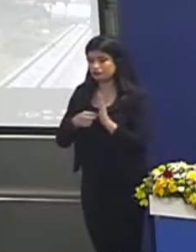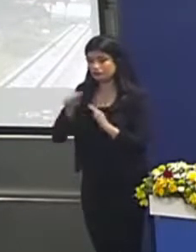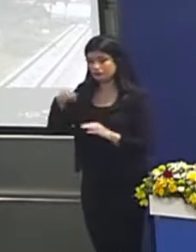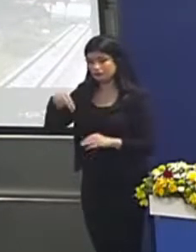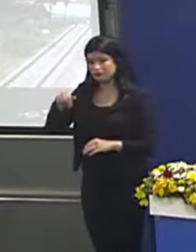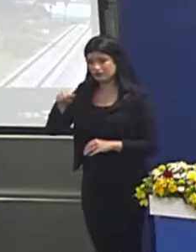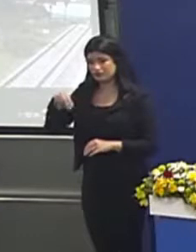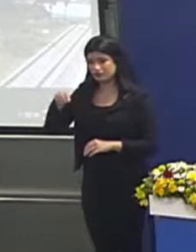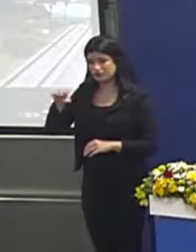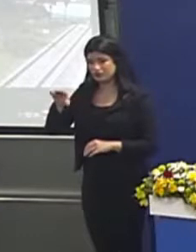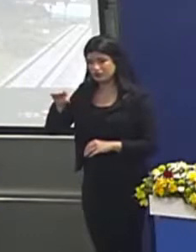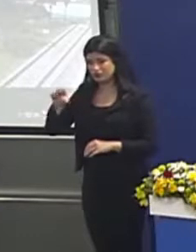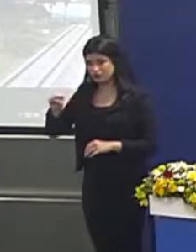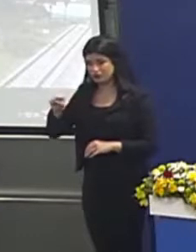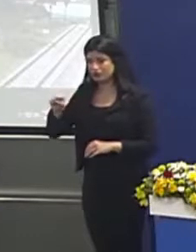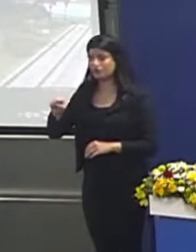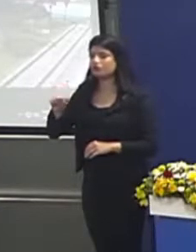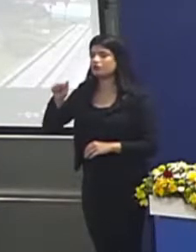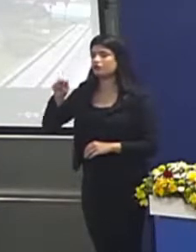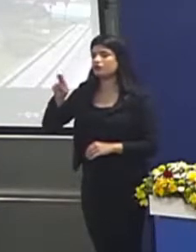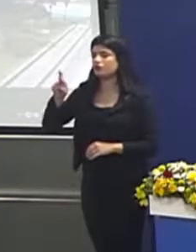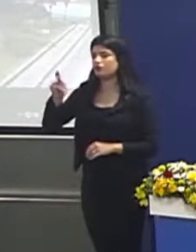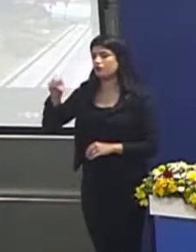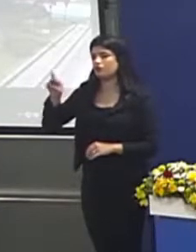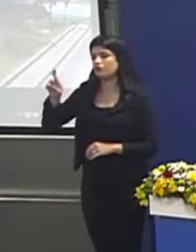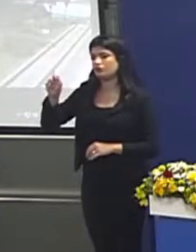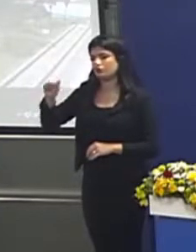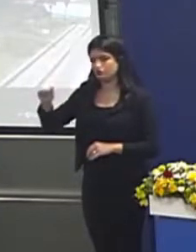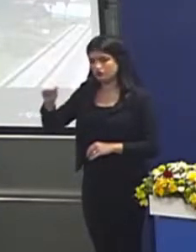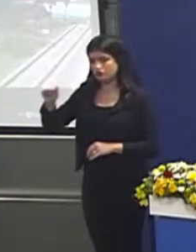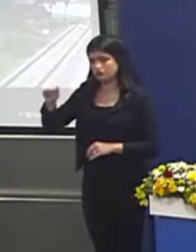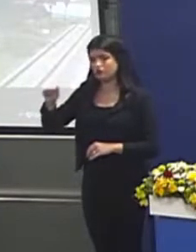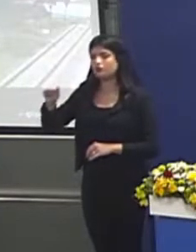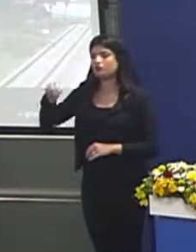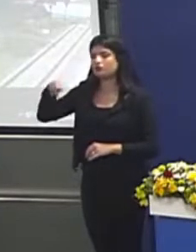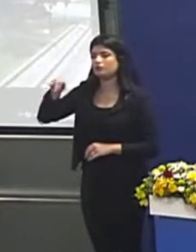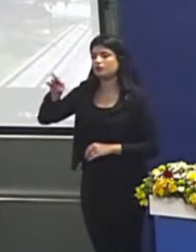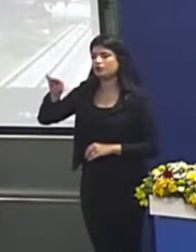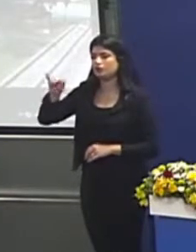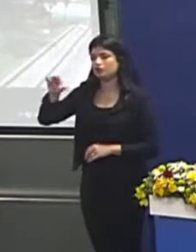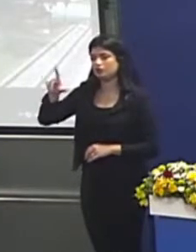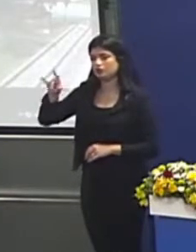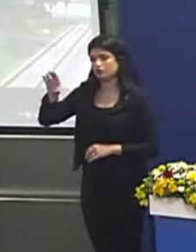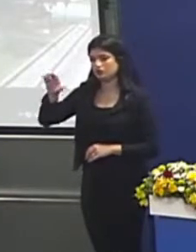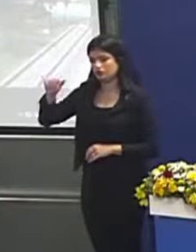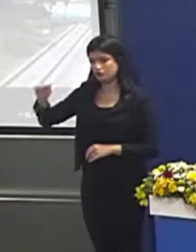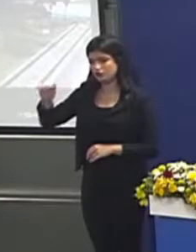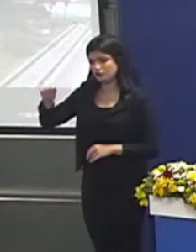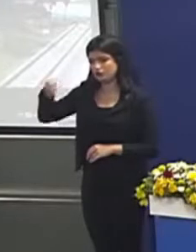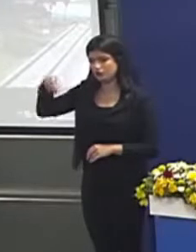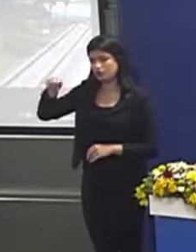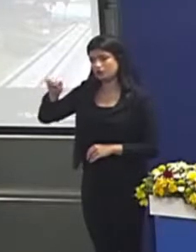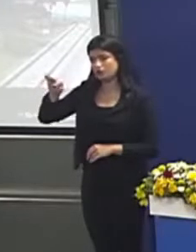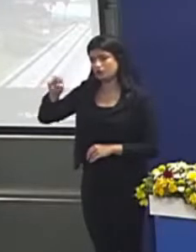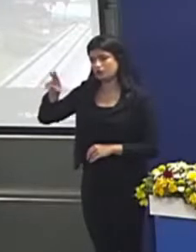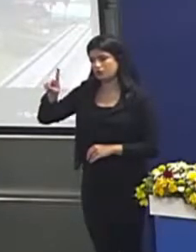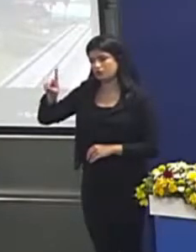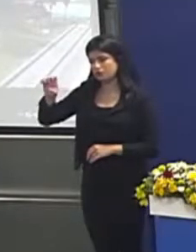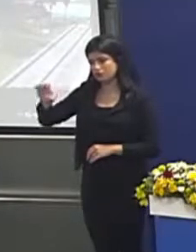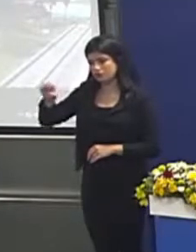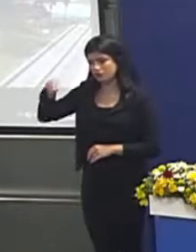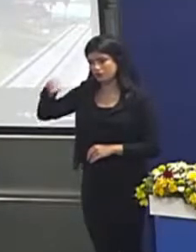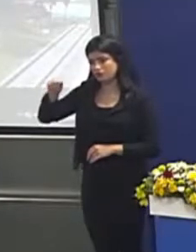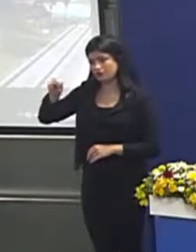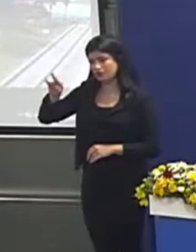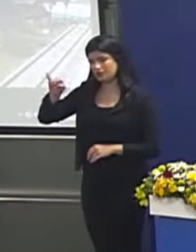Mercês Bahia Bock, Aurora Maria Nascimento Furtado, Maria Lúcia da Silva, Matilde Néder,